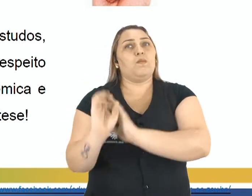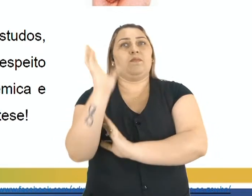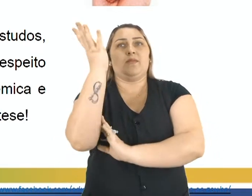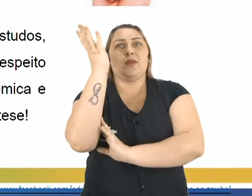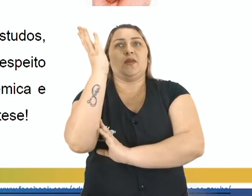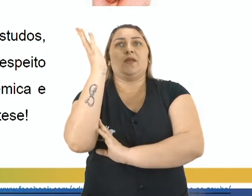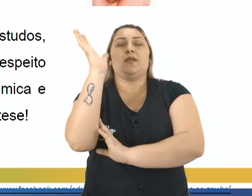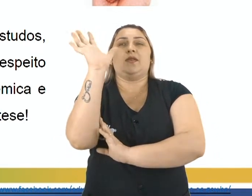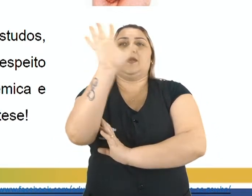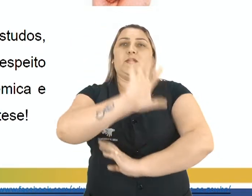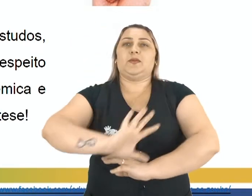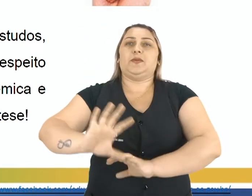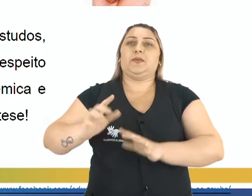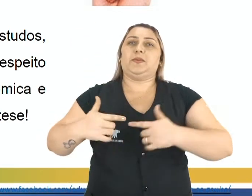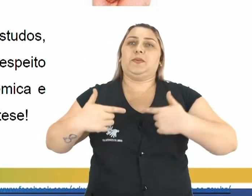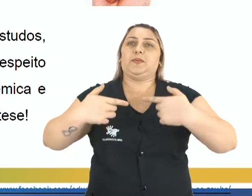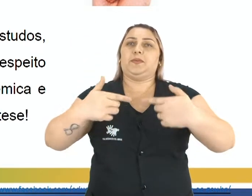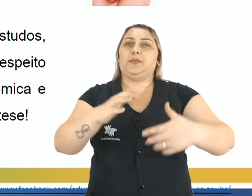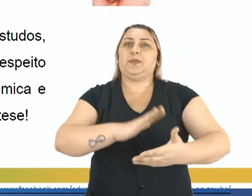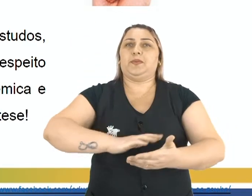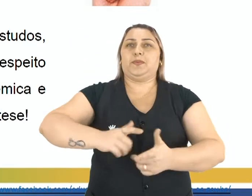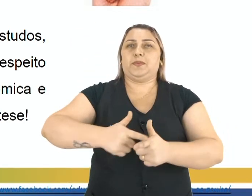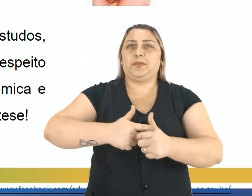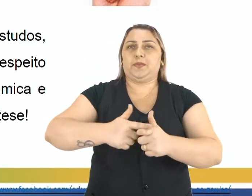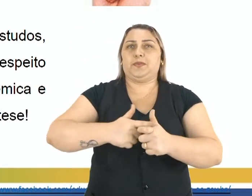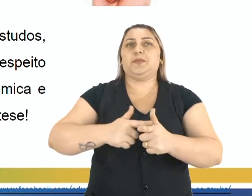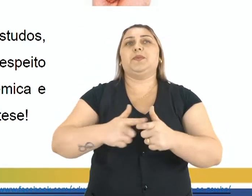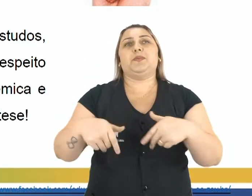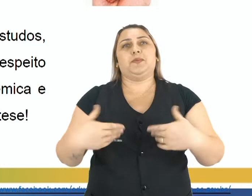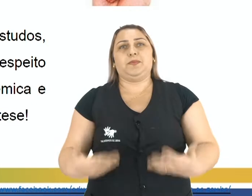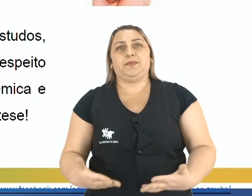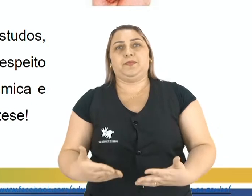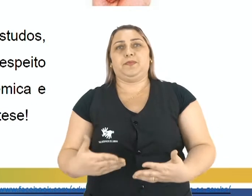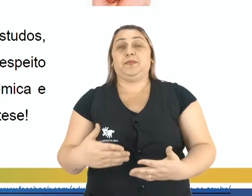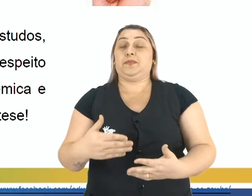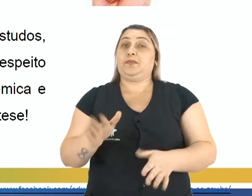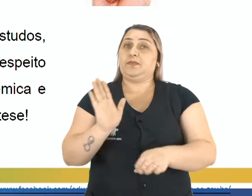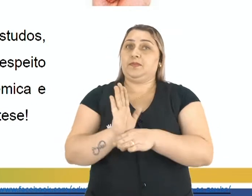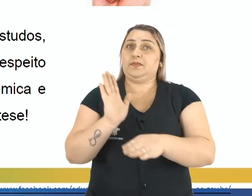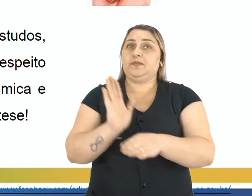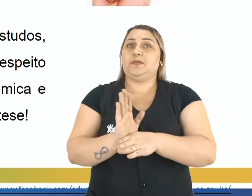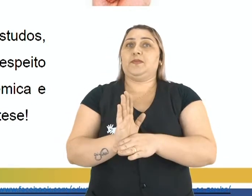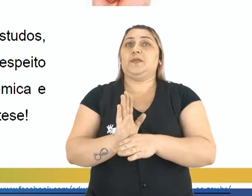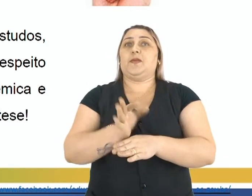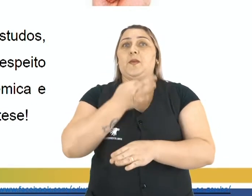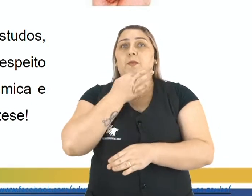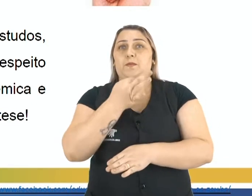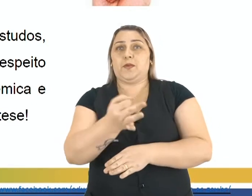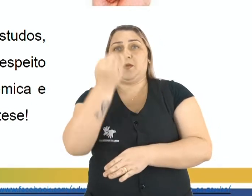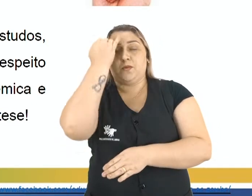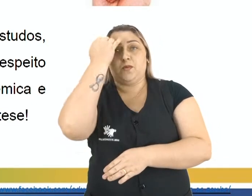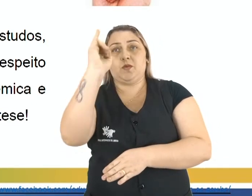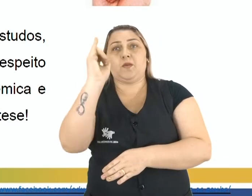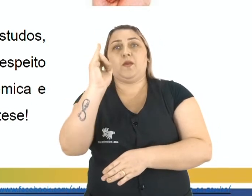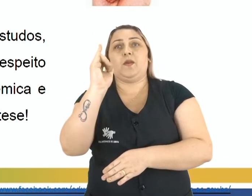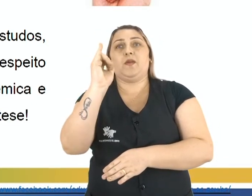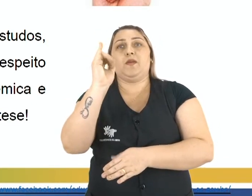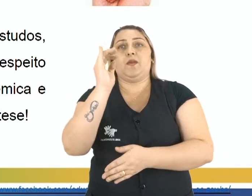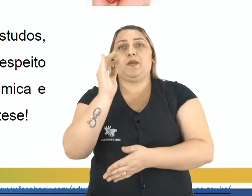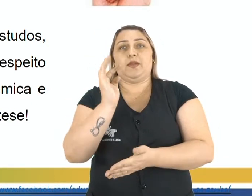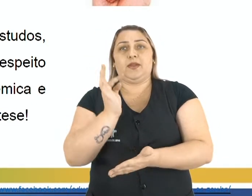ou acontecimento que gere uma polêmica e discussões, em defesa de um ponto de vista, de uma ideia, de